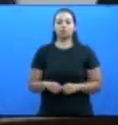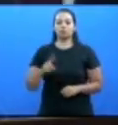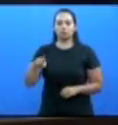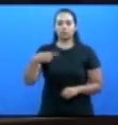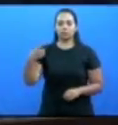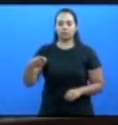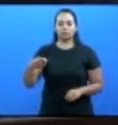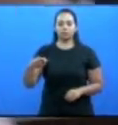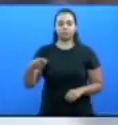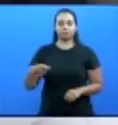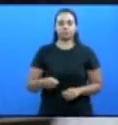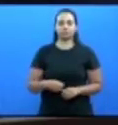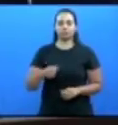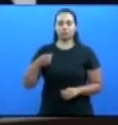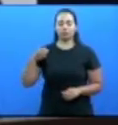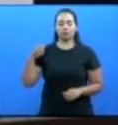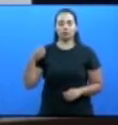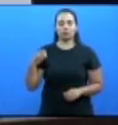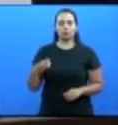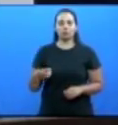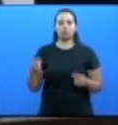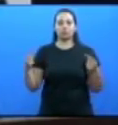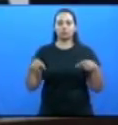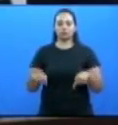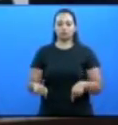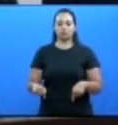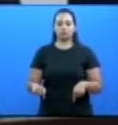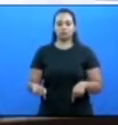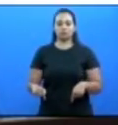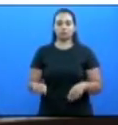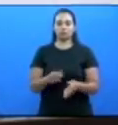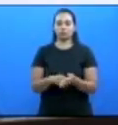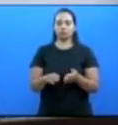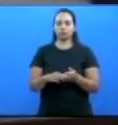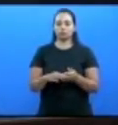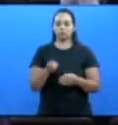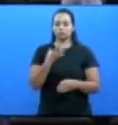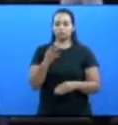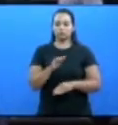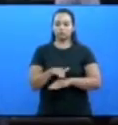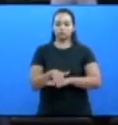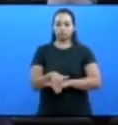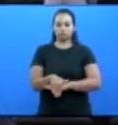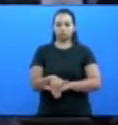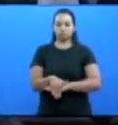30 de novembro, às 19 horas, nesta casa. A todos e todas, boa noite.